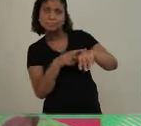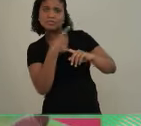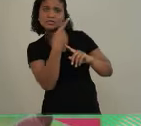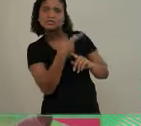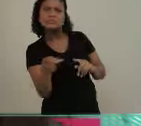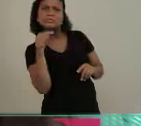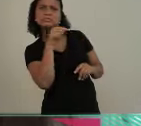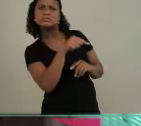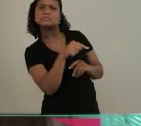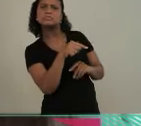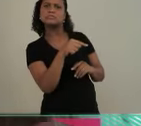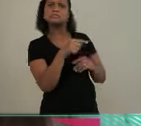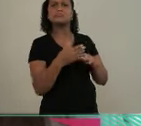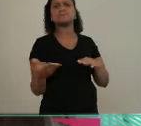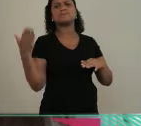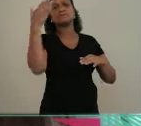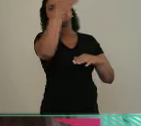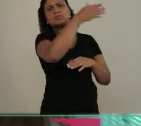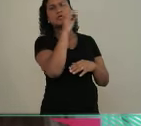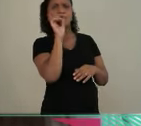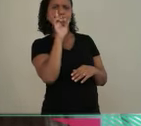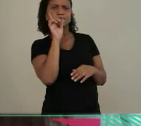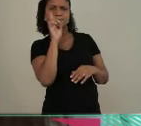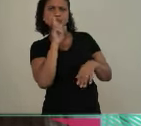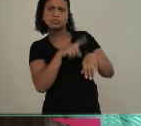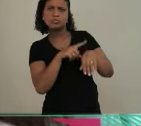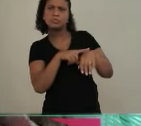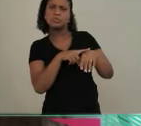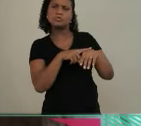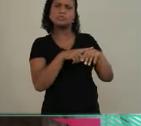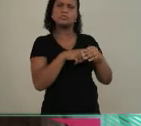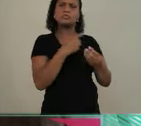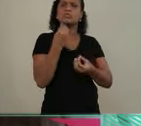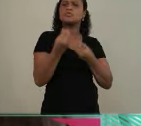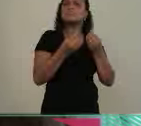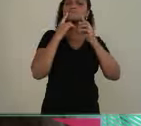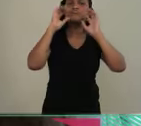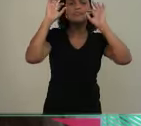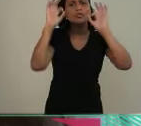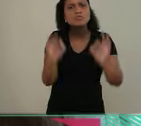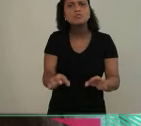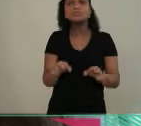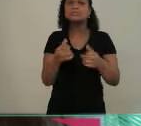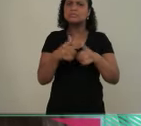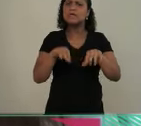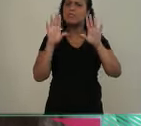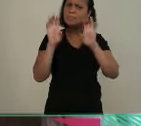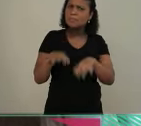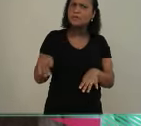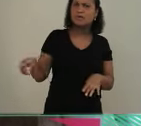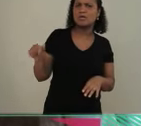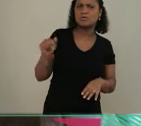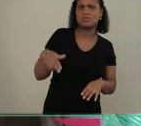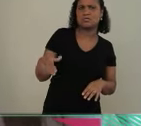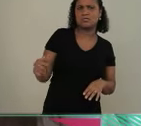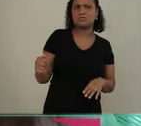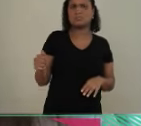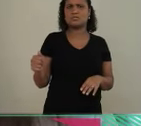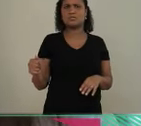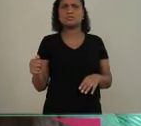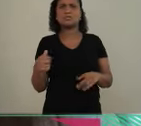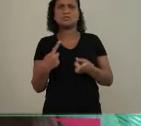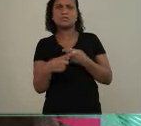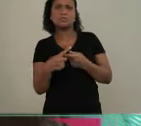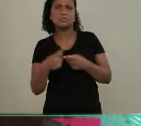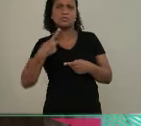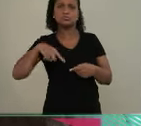escola formal. E nessas nossas visitas, né, a gente tinha ido para os Estados Unidos nesse período para poder ratificar que estava tudo bem com